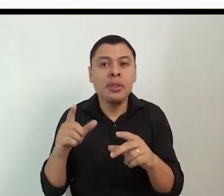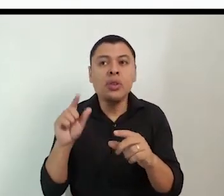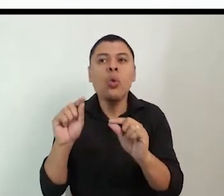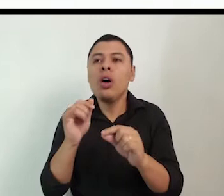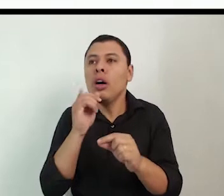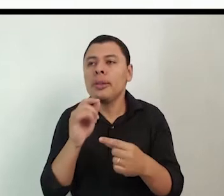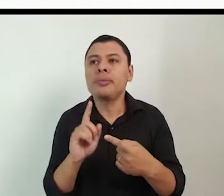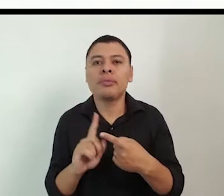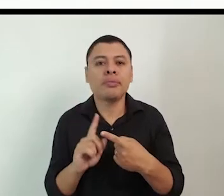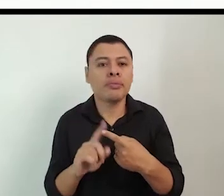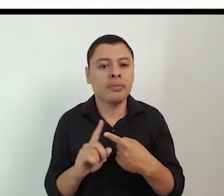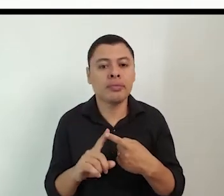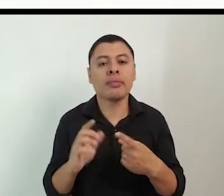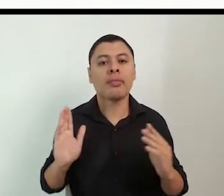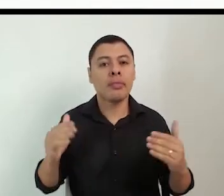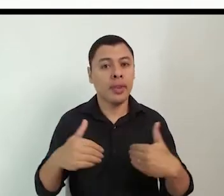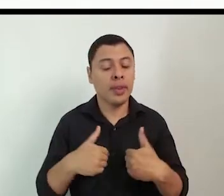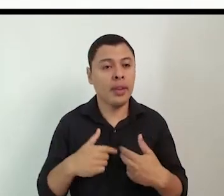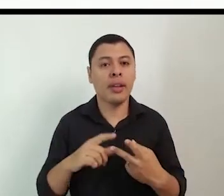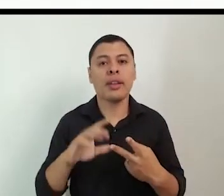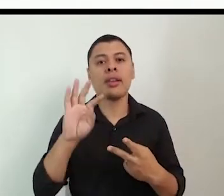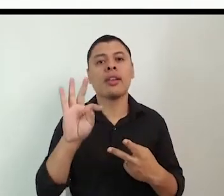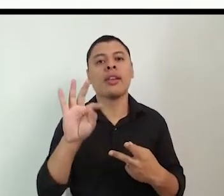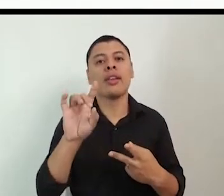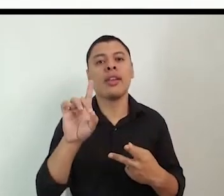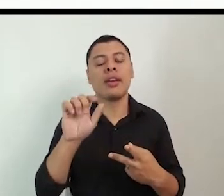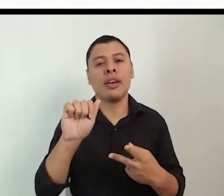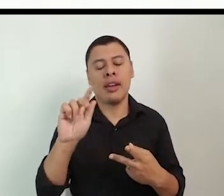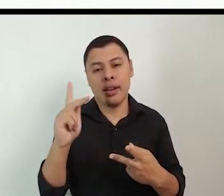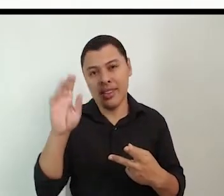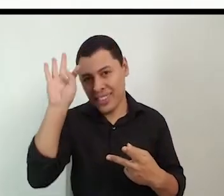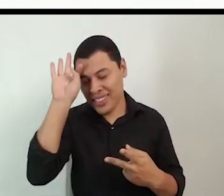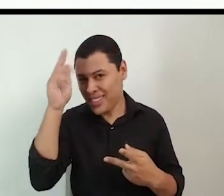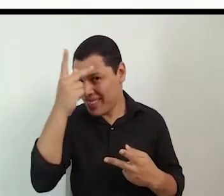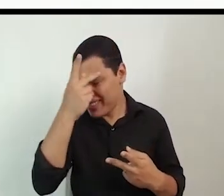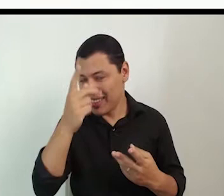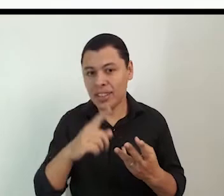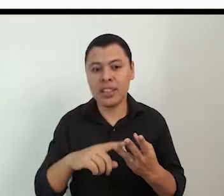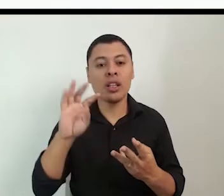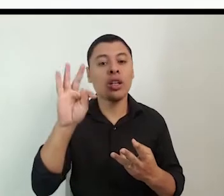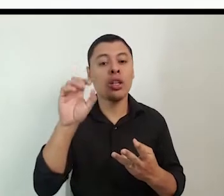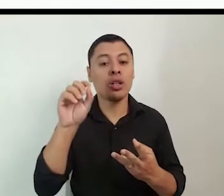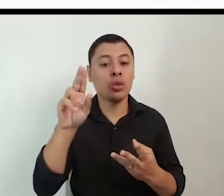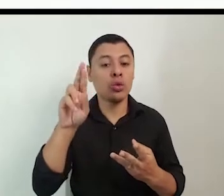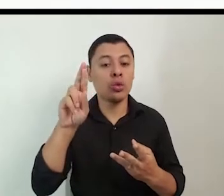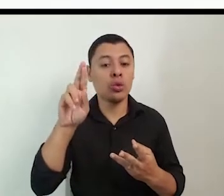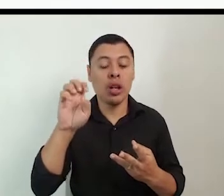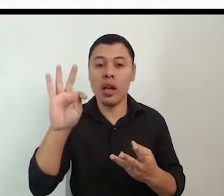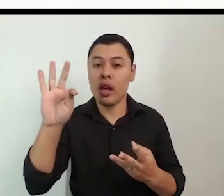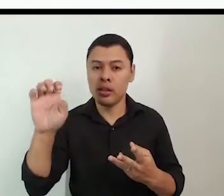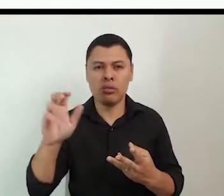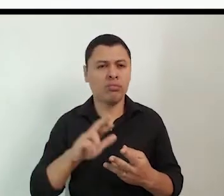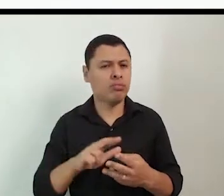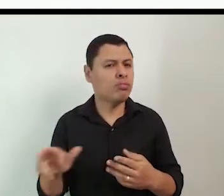ser justamente o autismo, TDAH, Tourette, entre outros, né? E é muito importante lembrar que